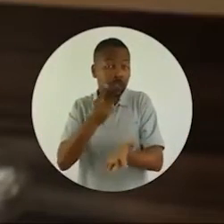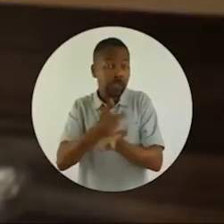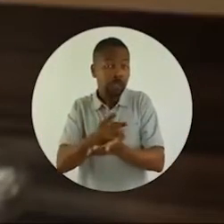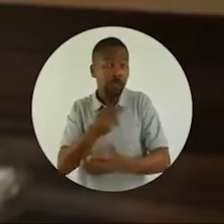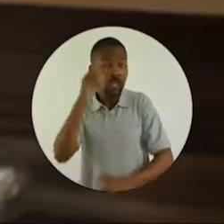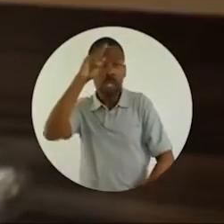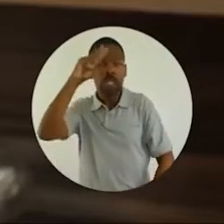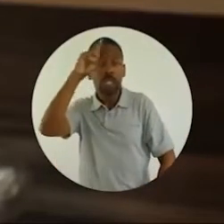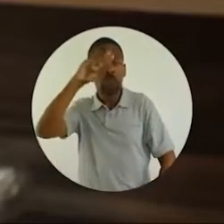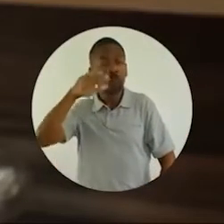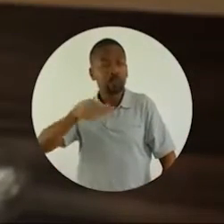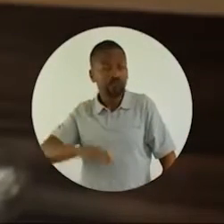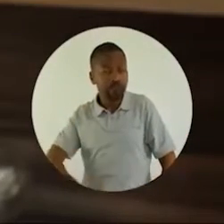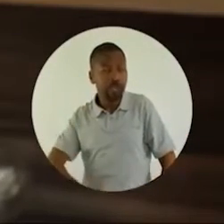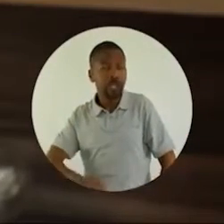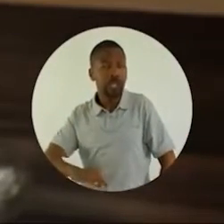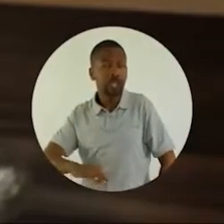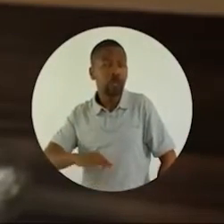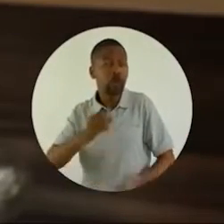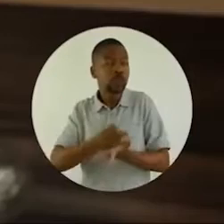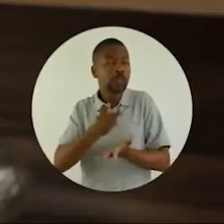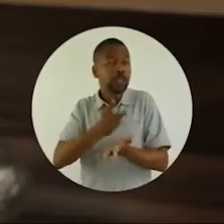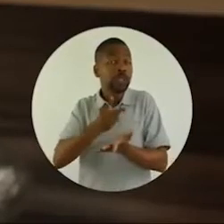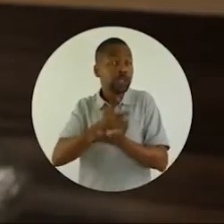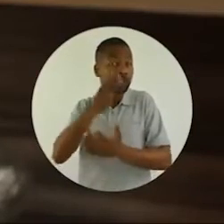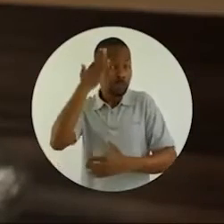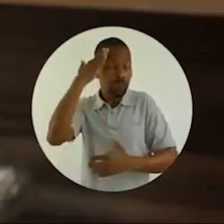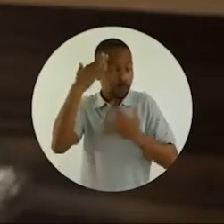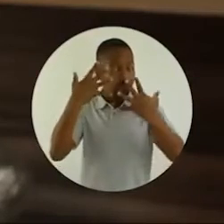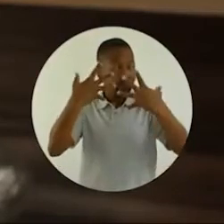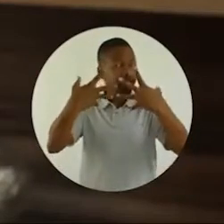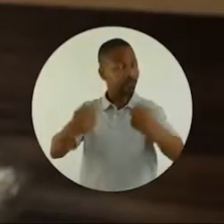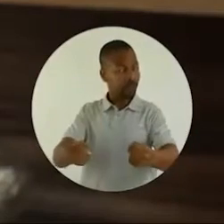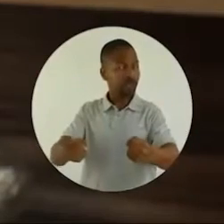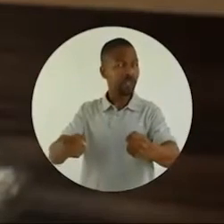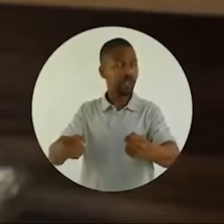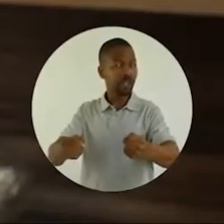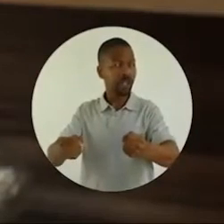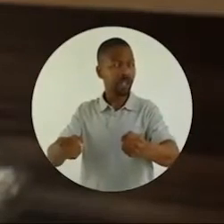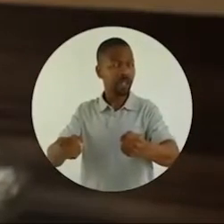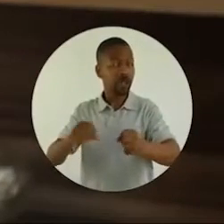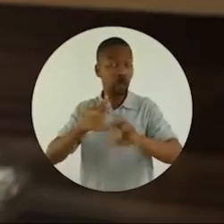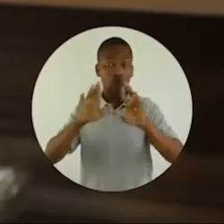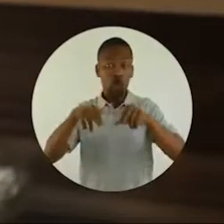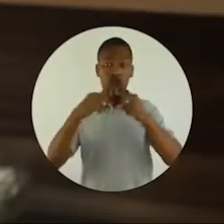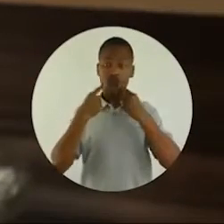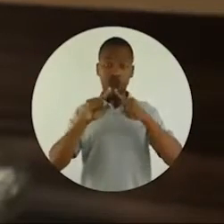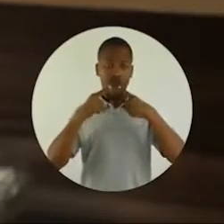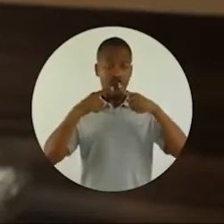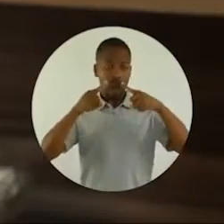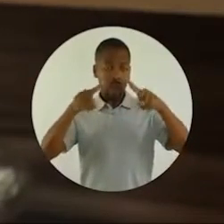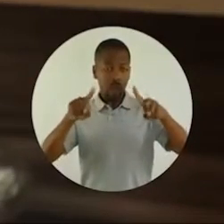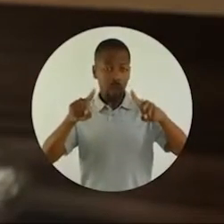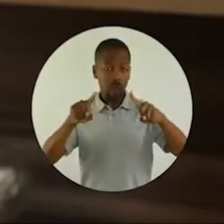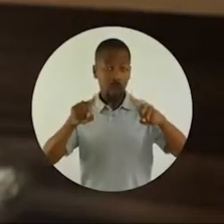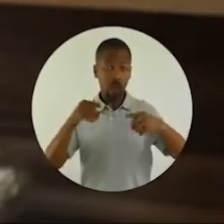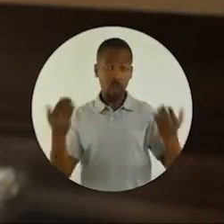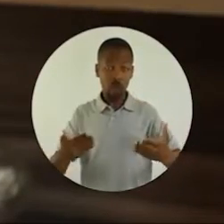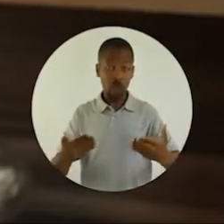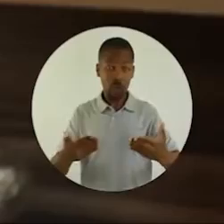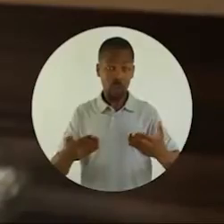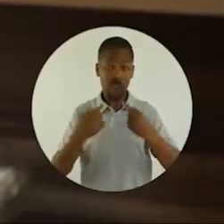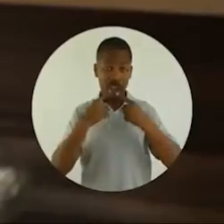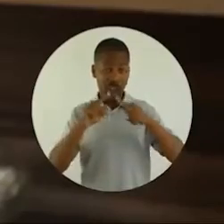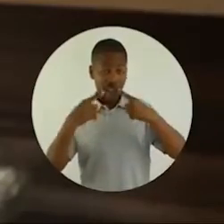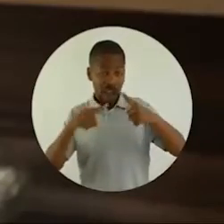ele era pequeno, ele sempre soube aceitar, né, de alguma forma, mas nunca reclamou. De Jorge até hoje ele não se